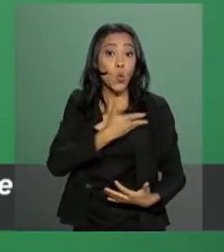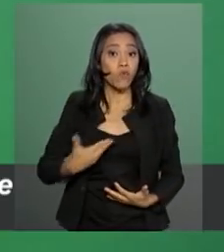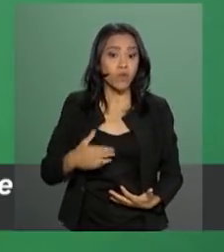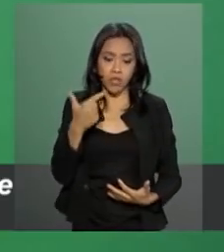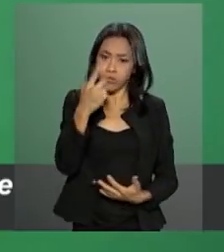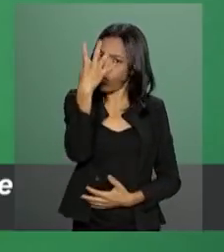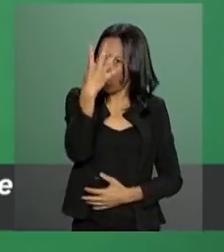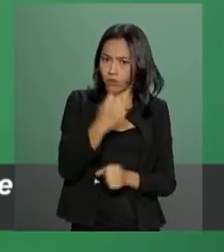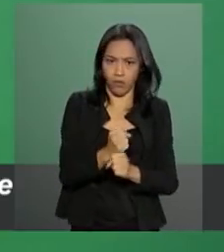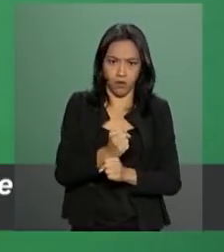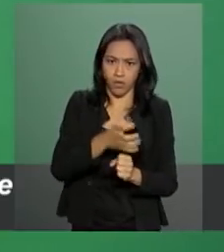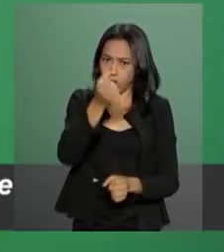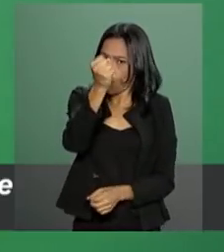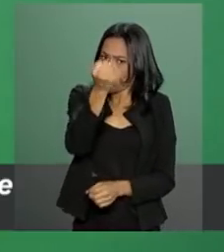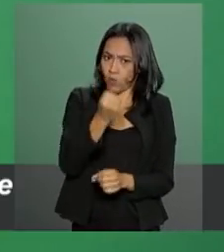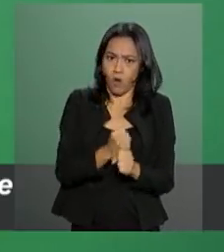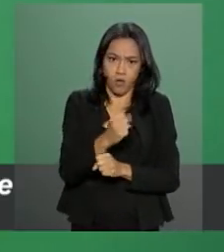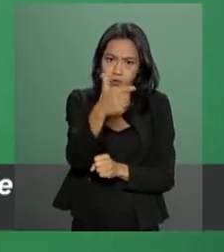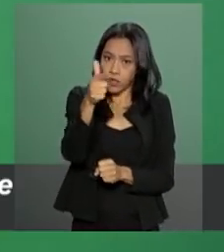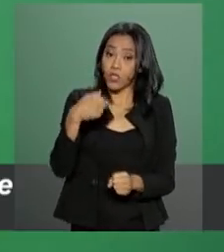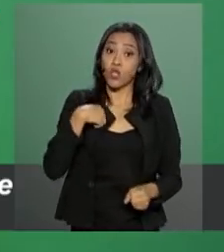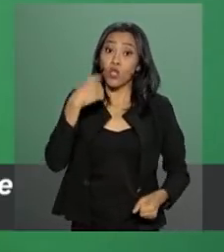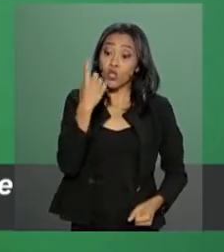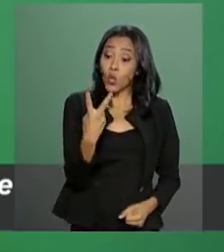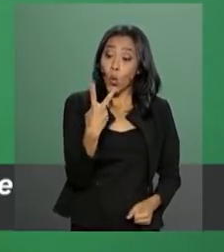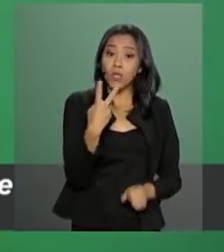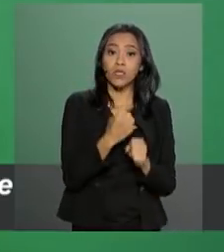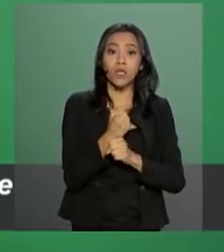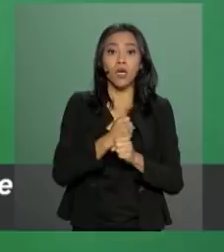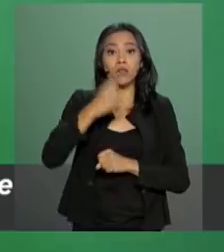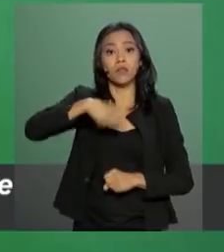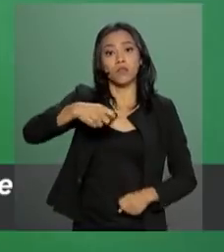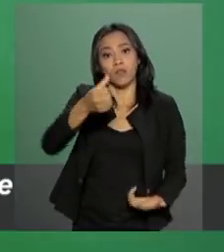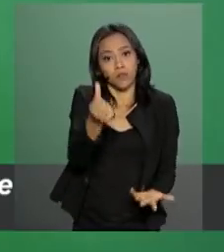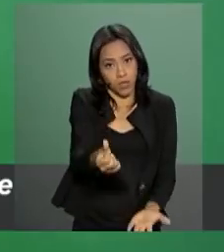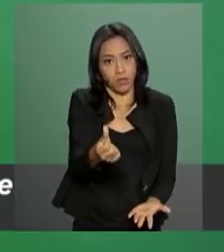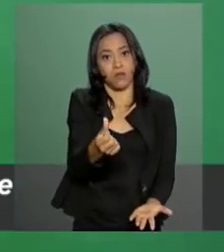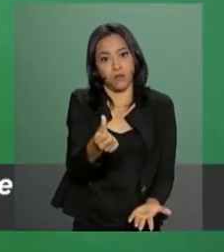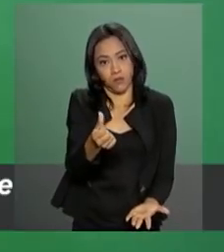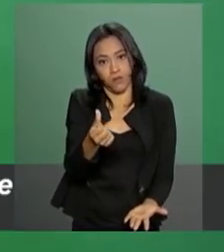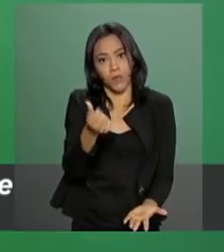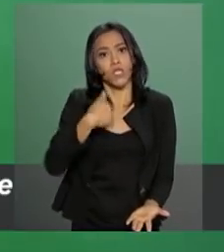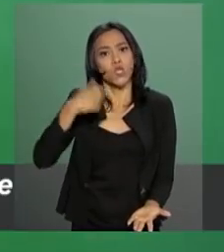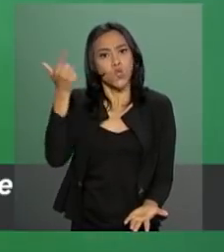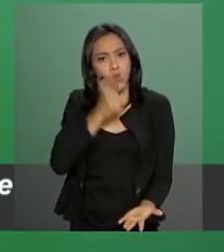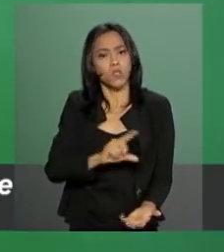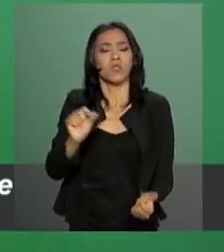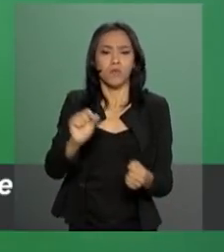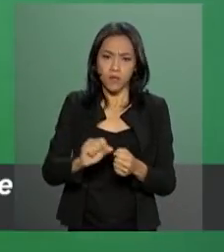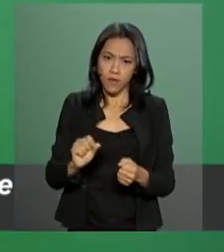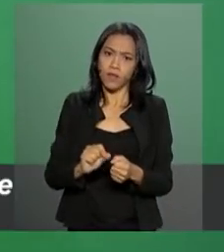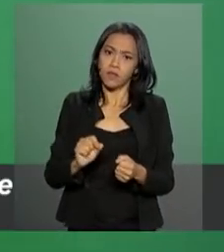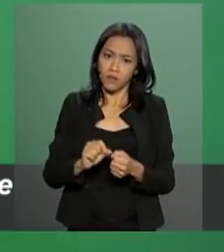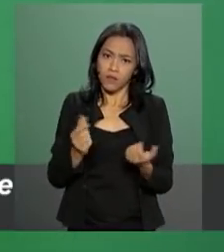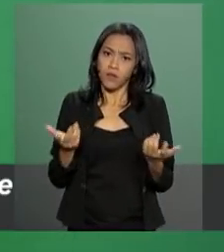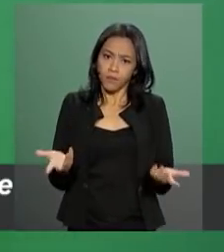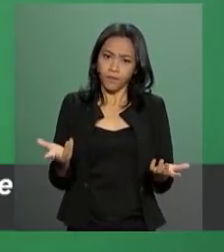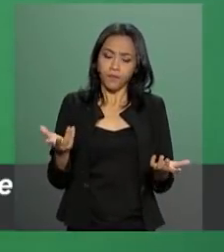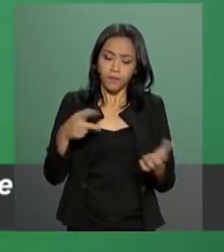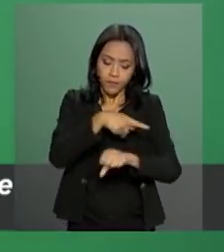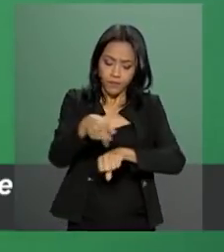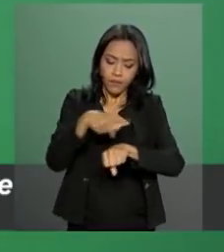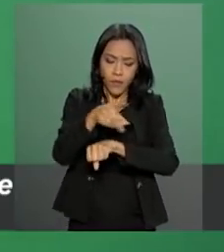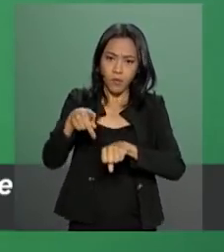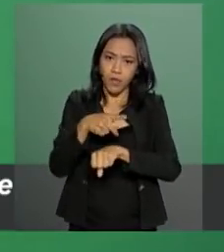tem quatro anos oito anos estamos falando em um evento em dois anos e meio - dois anos e meio e conseguimos fazer o que fizemos no nosso país